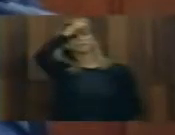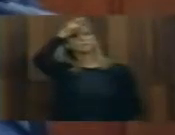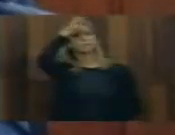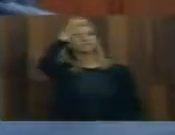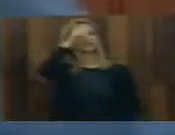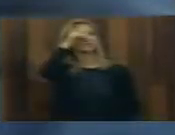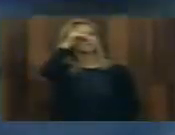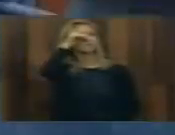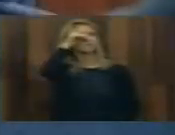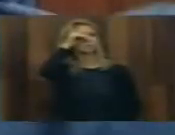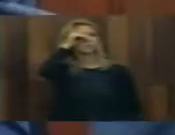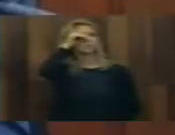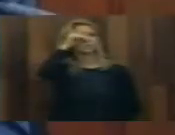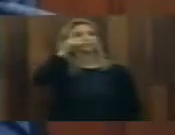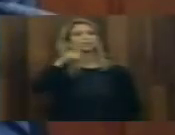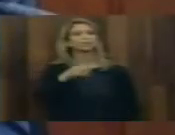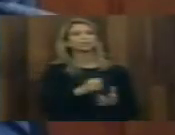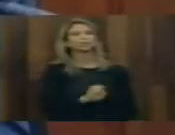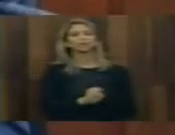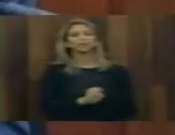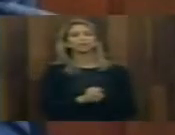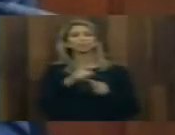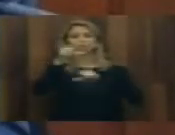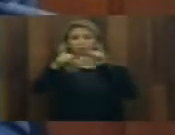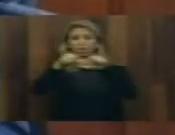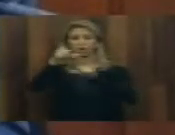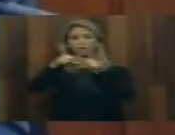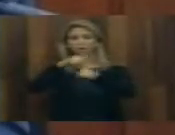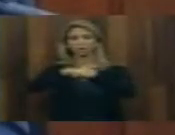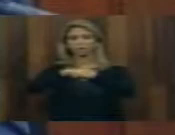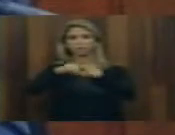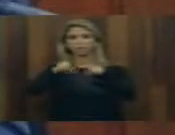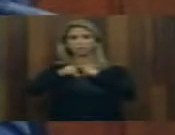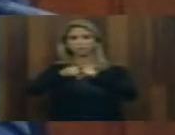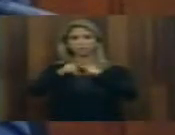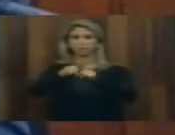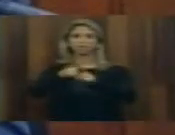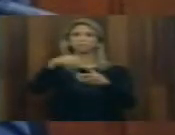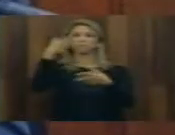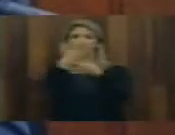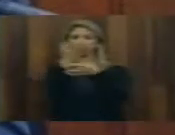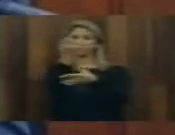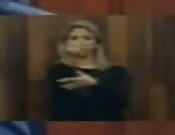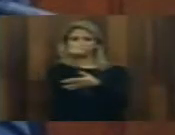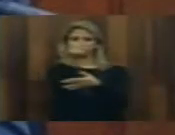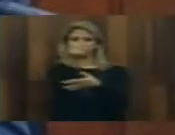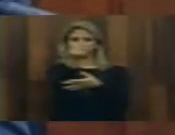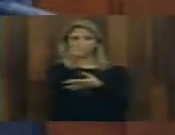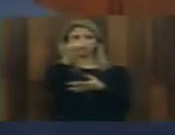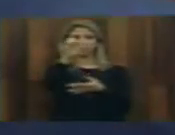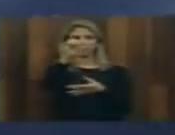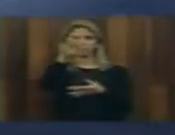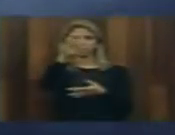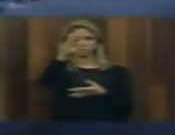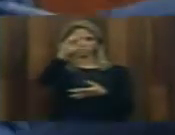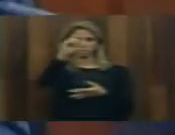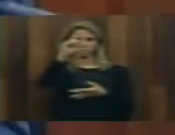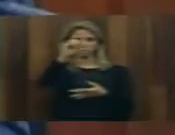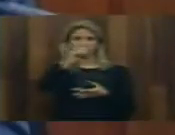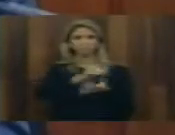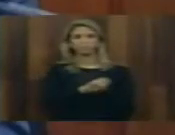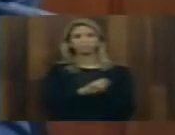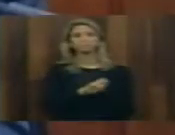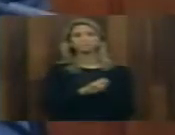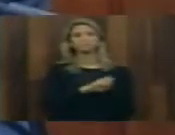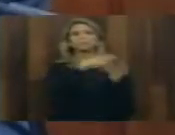Moreno. Prorroga o prazo de adesão ao regime especial de parcelamento de débitos, RESP-DEB. Em mensagem